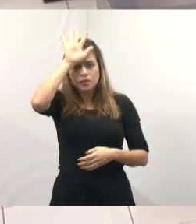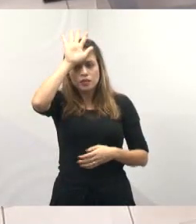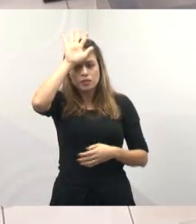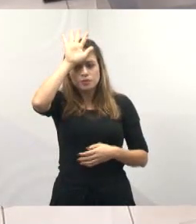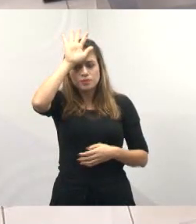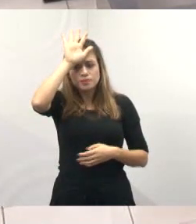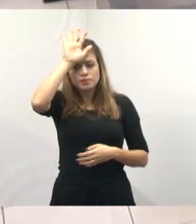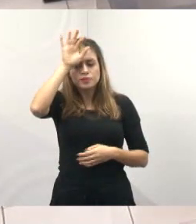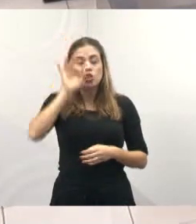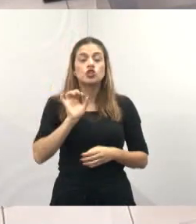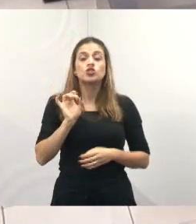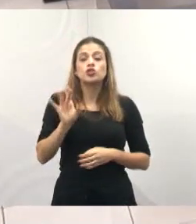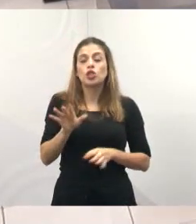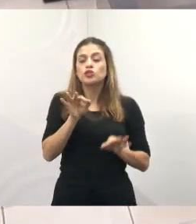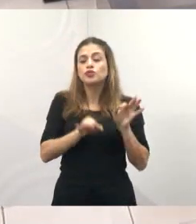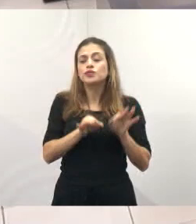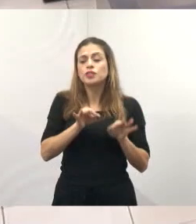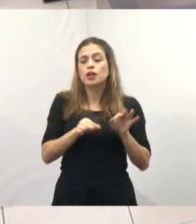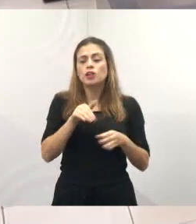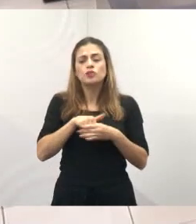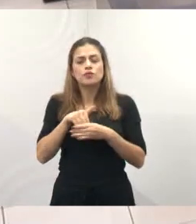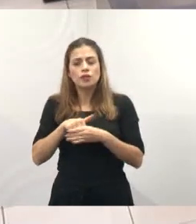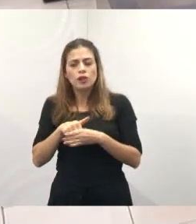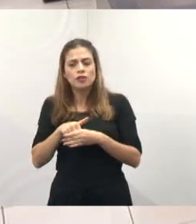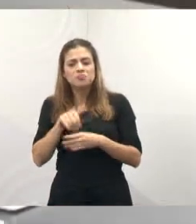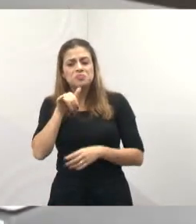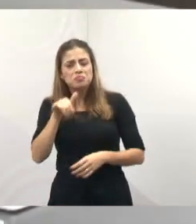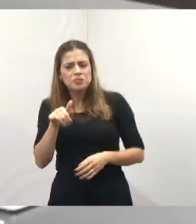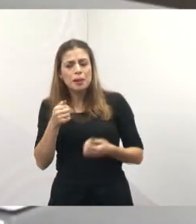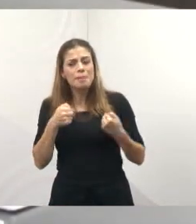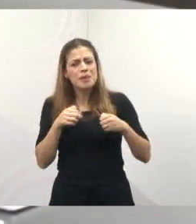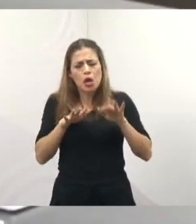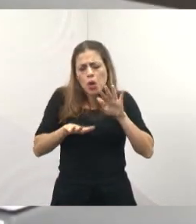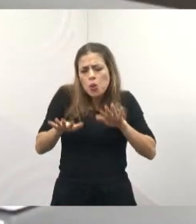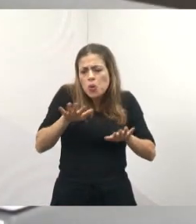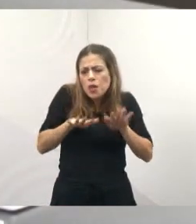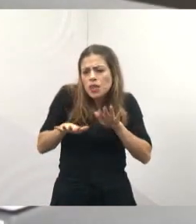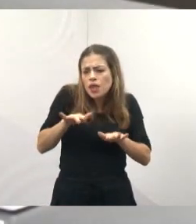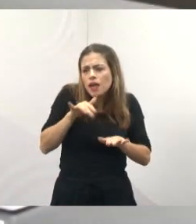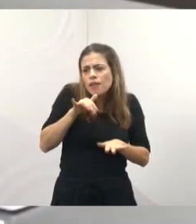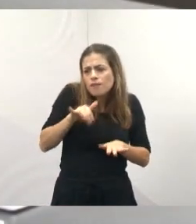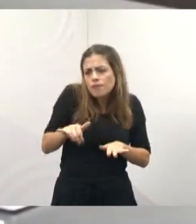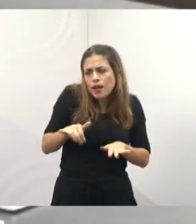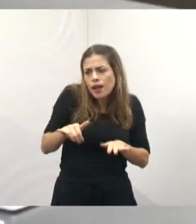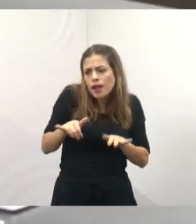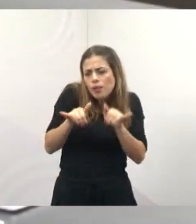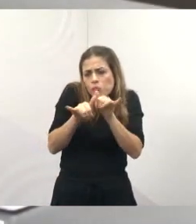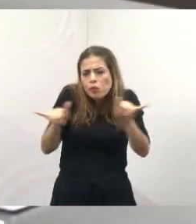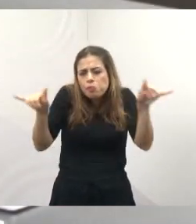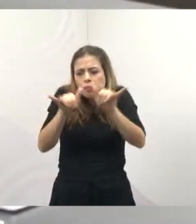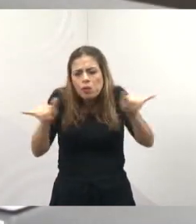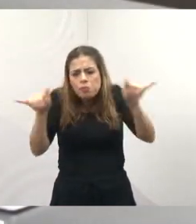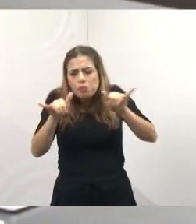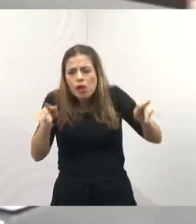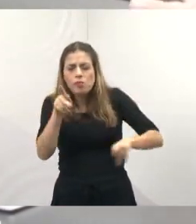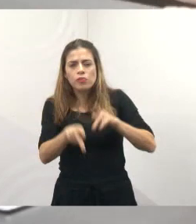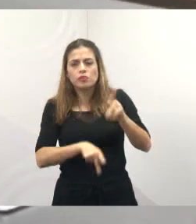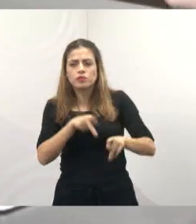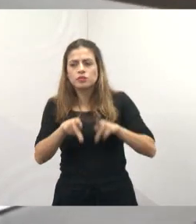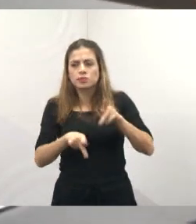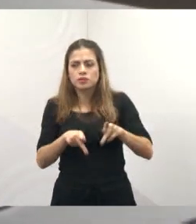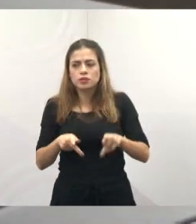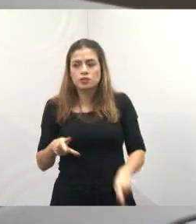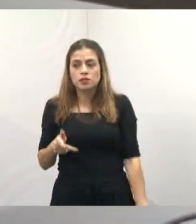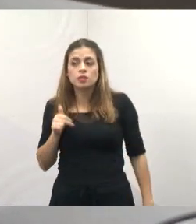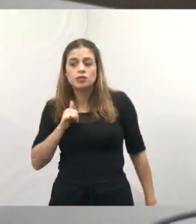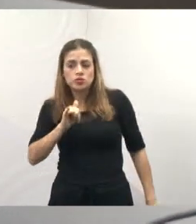Salomão? Só justificando meu voto, dizer que a gente tem que tomar muito cuidado com aquilo que a gente fala e propaga para a população. Foi dito